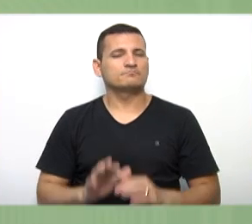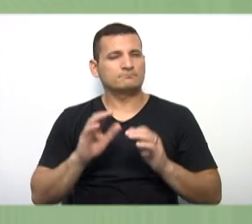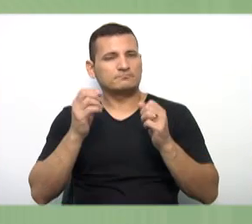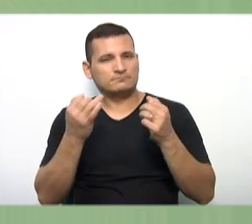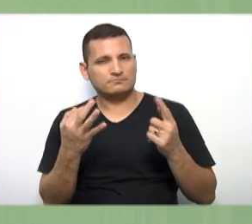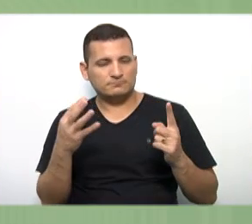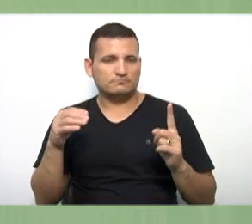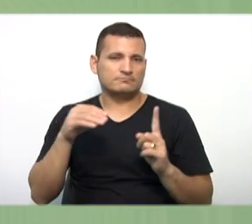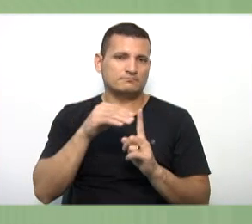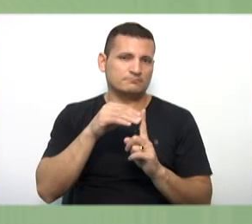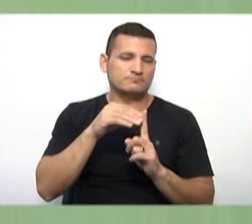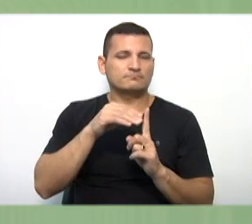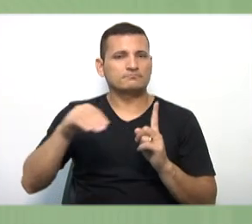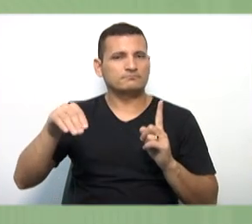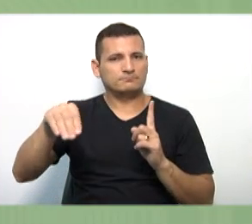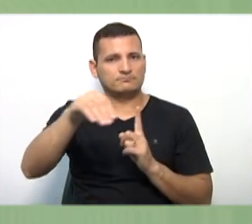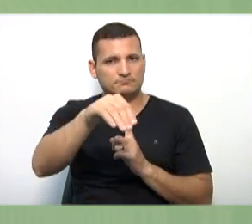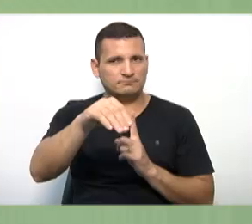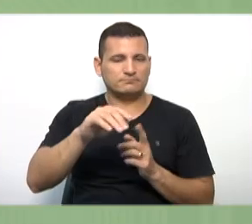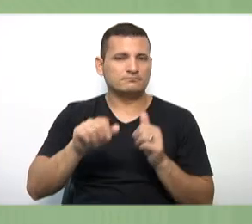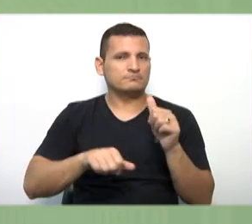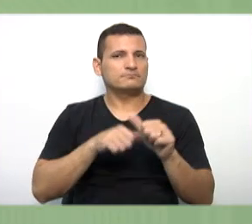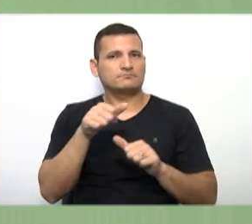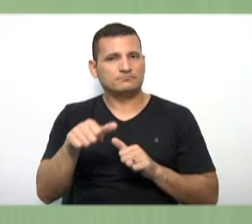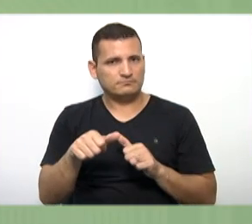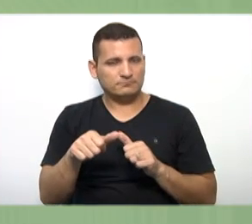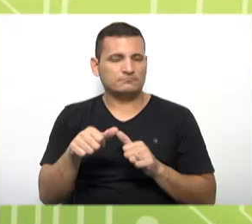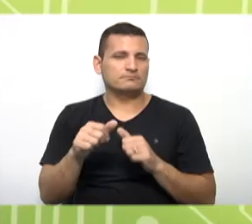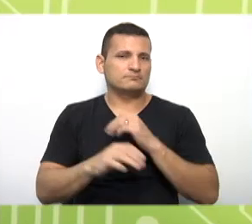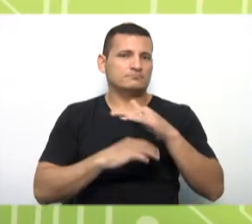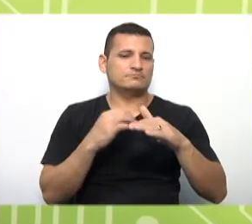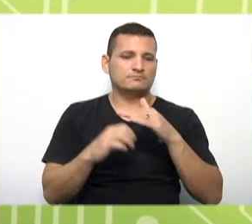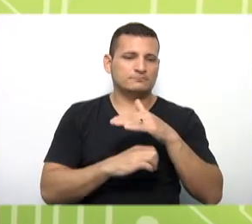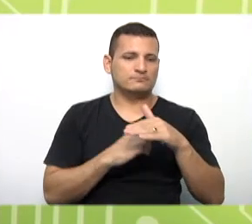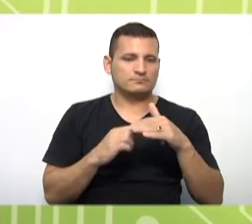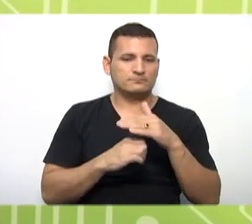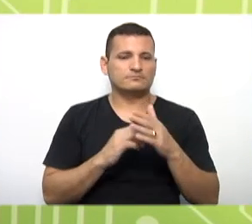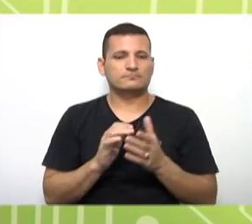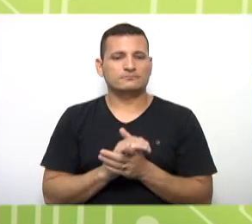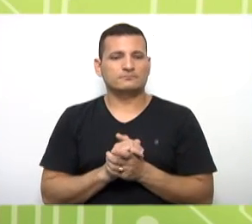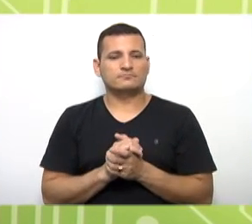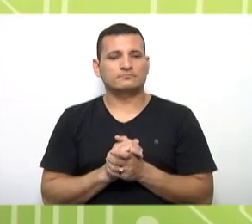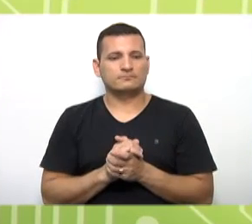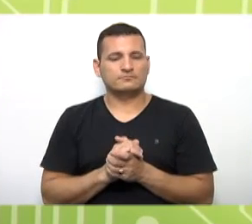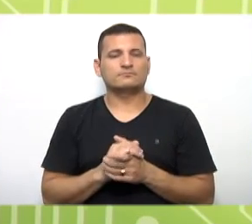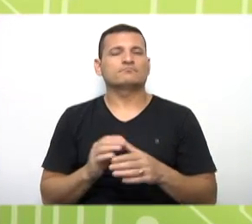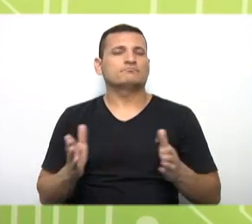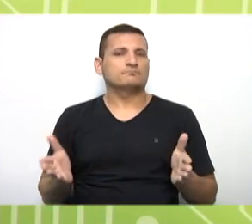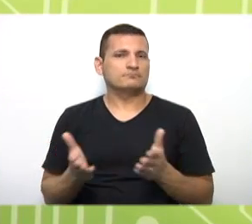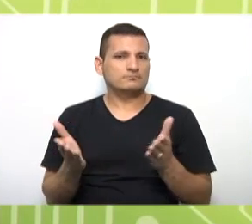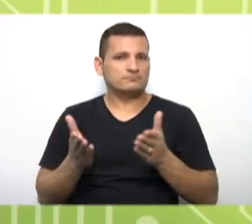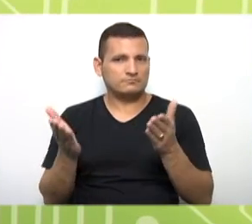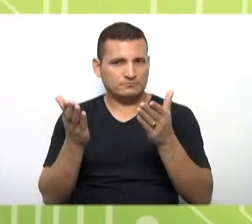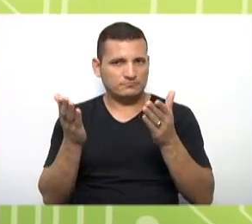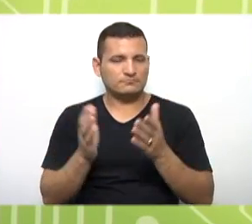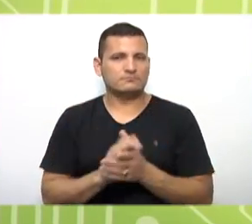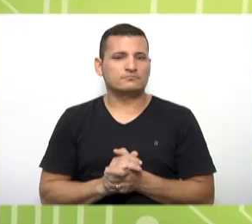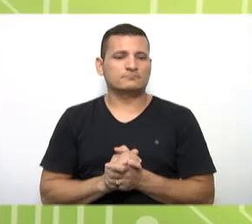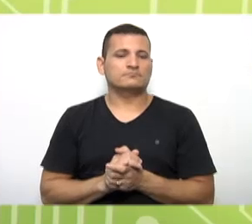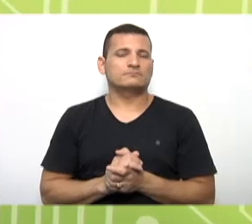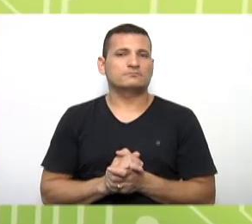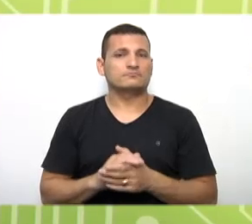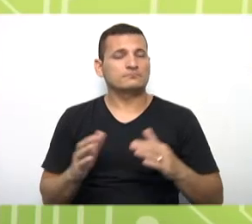descentralização e centralização no início, falamos sobre mudança organizacional, sobre essas questões da motivação, e agora nós vamos falar sobre